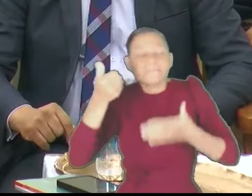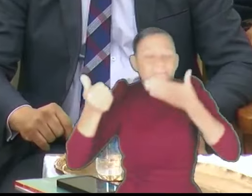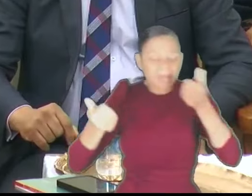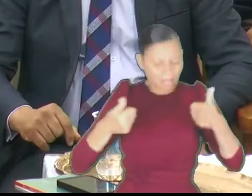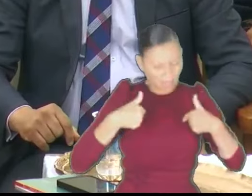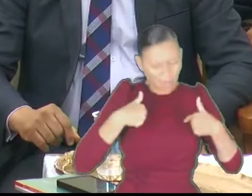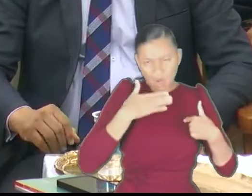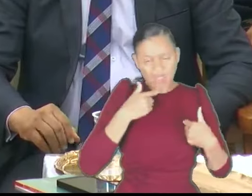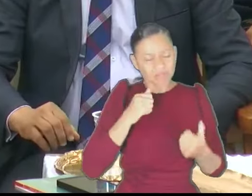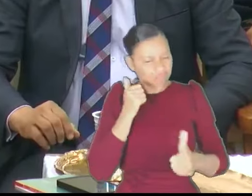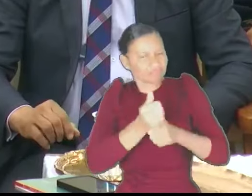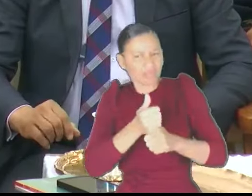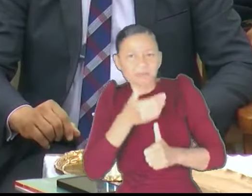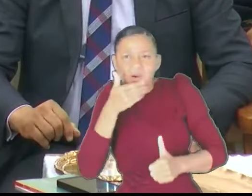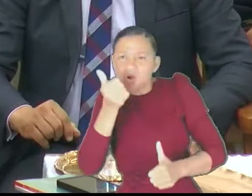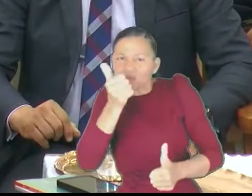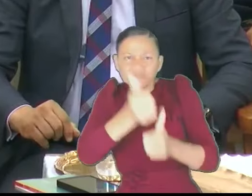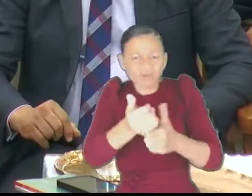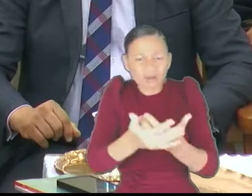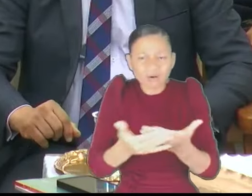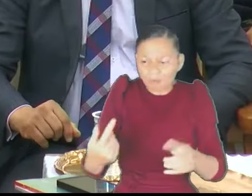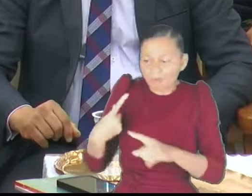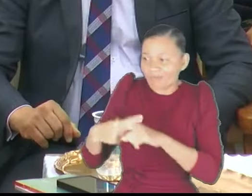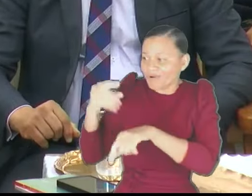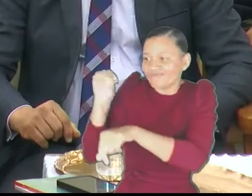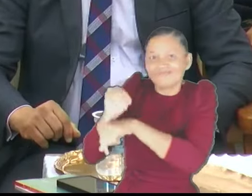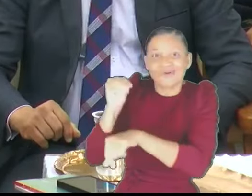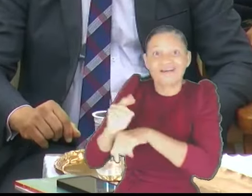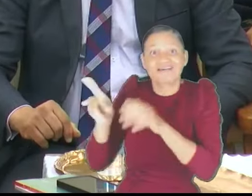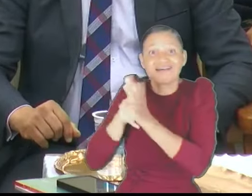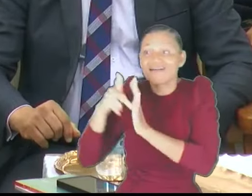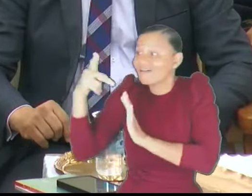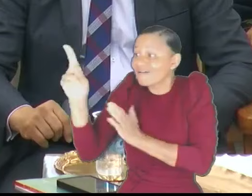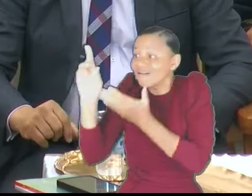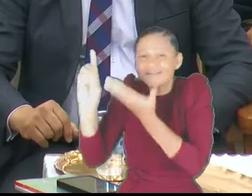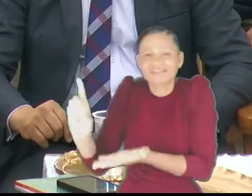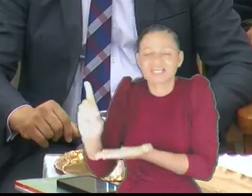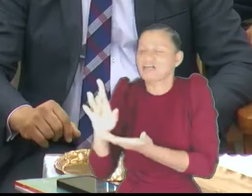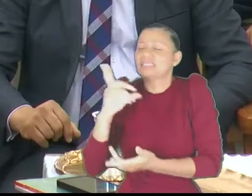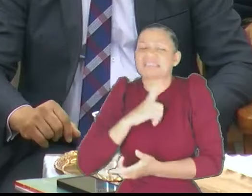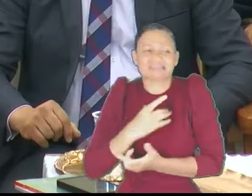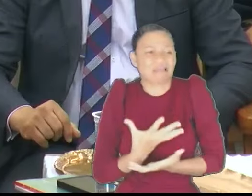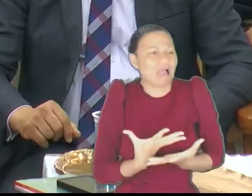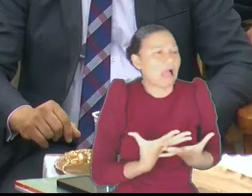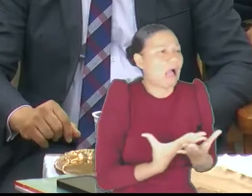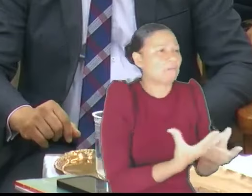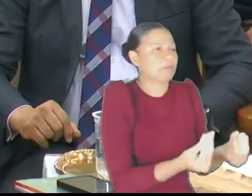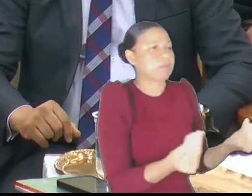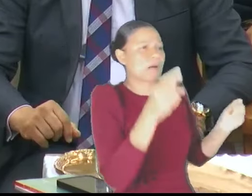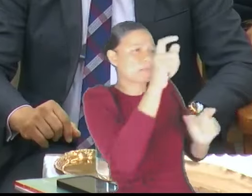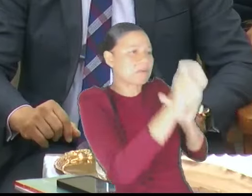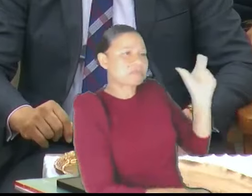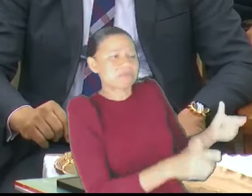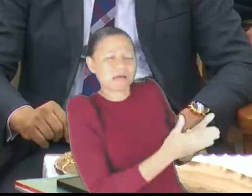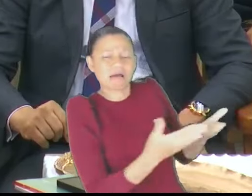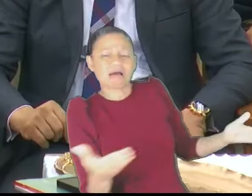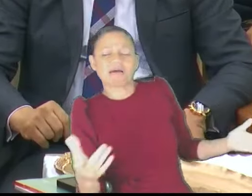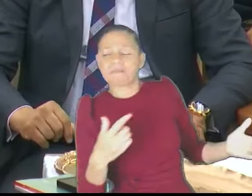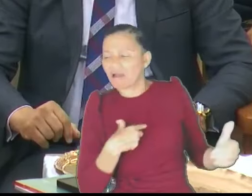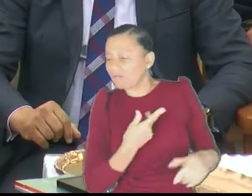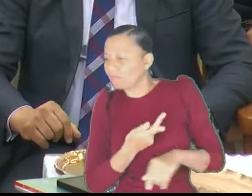Ele tem melhor do que você, porque o provedor é Ele. Jesus disse: tinha muitas viúvas, mas não foi a nenhuma